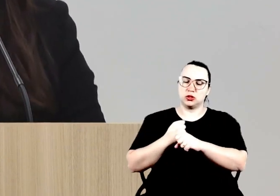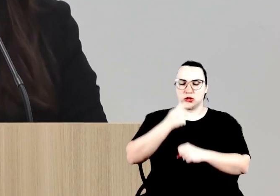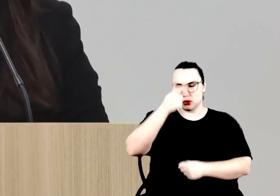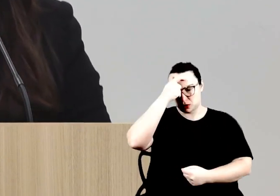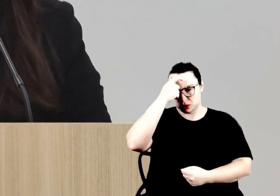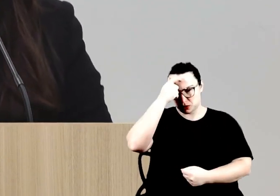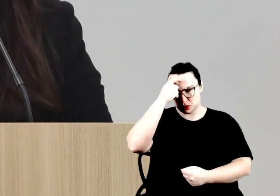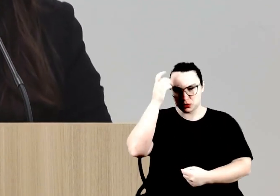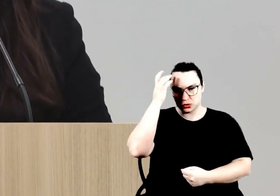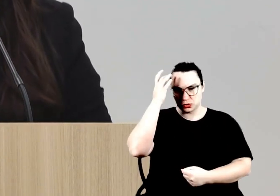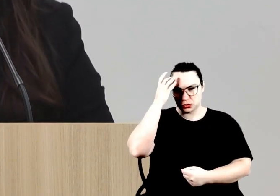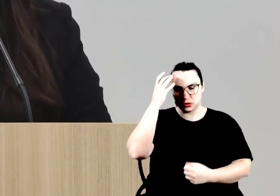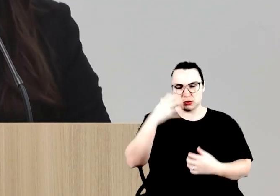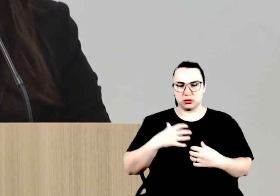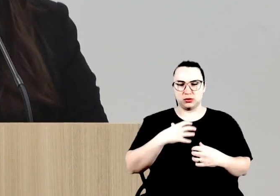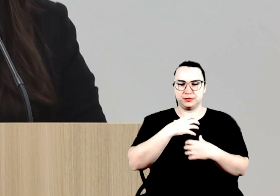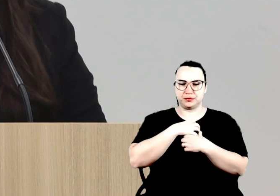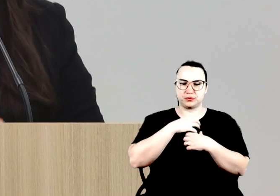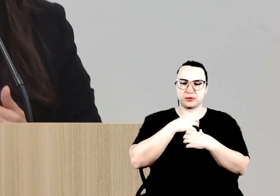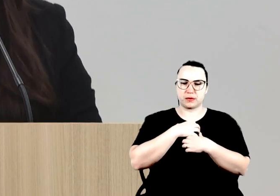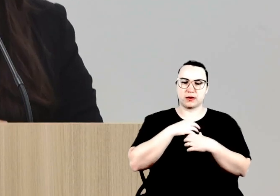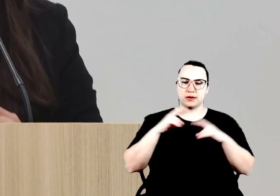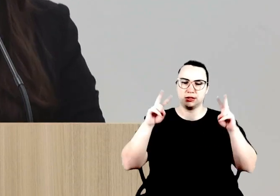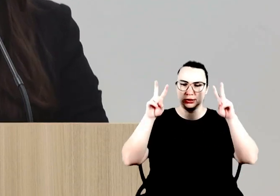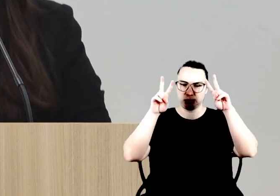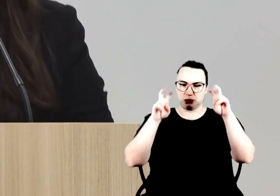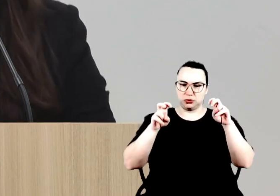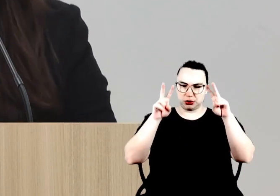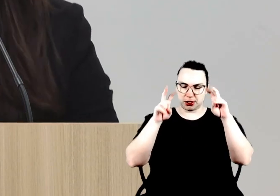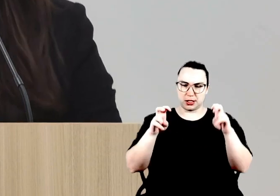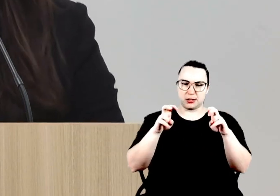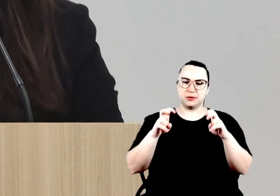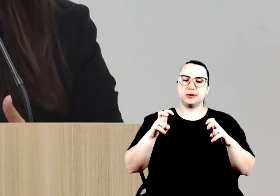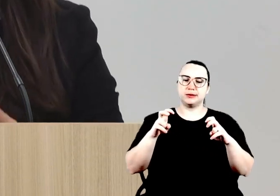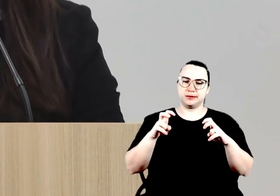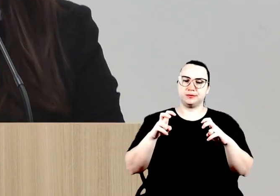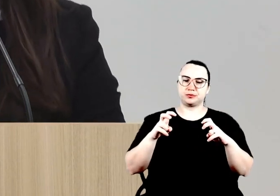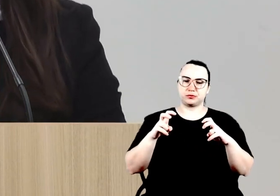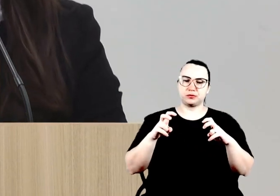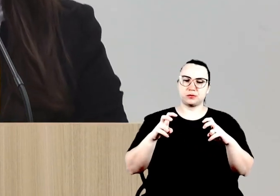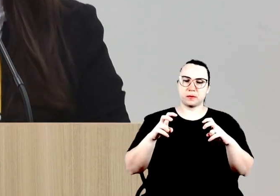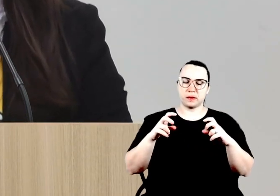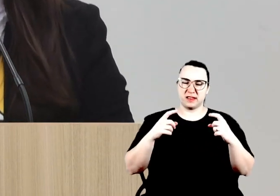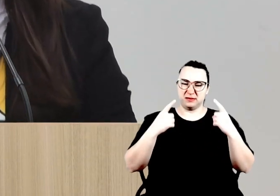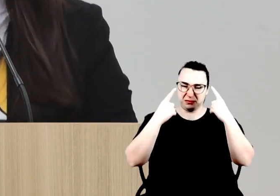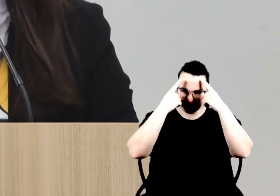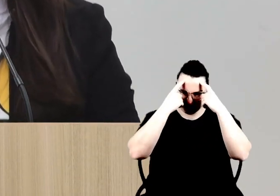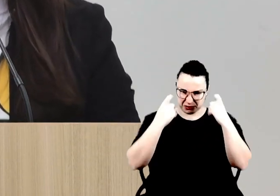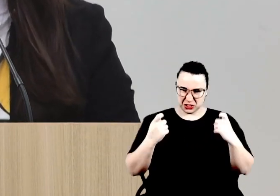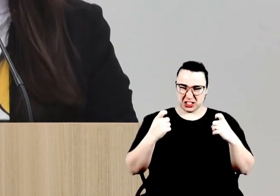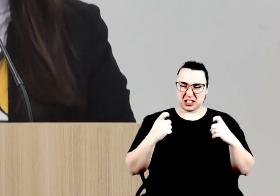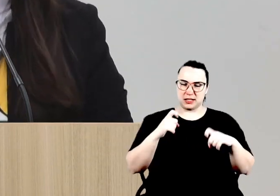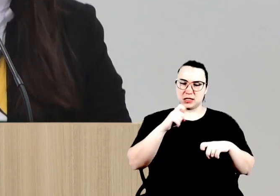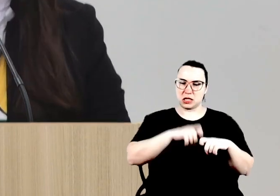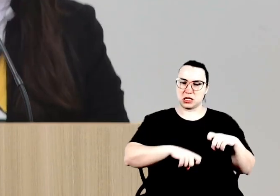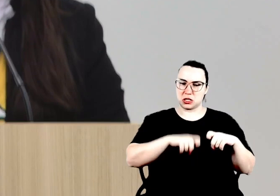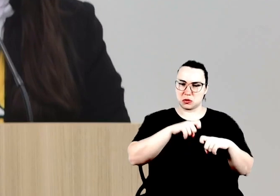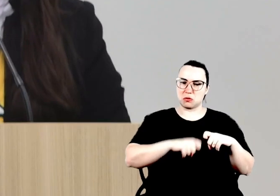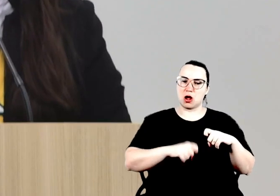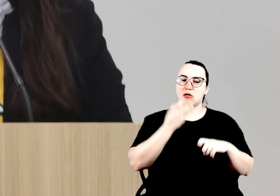a sensibilização acerca do tema, enfrentamento de violência sexual das nossas crianças e